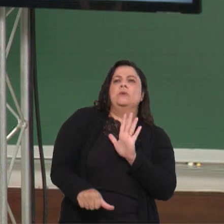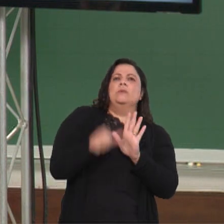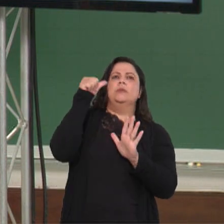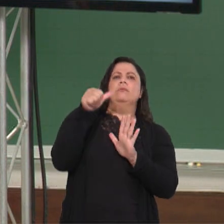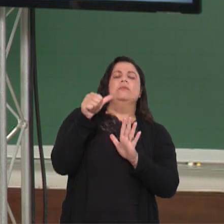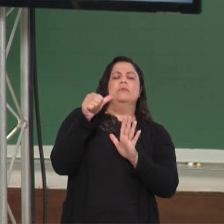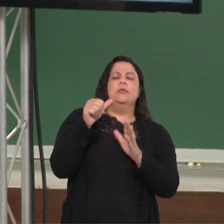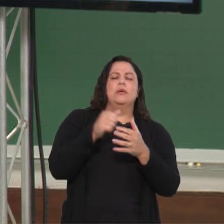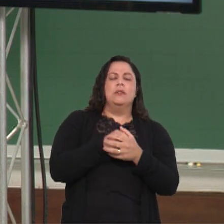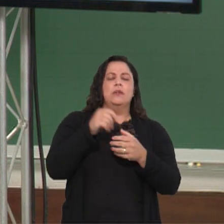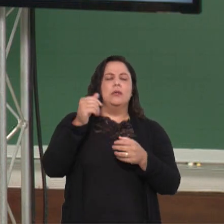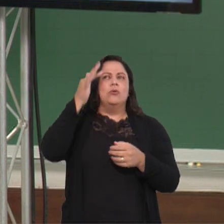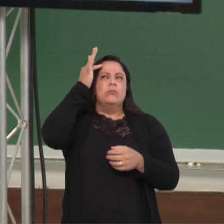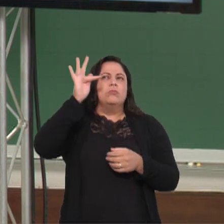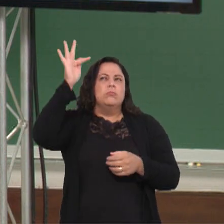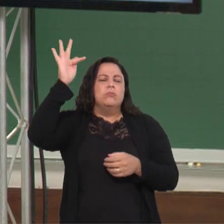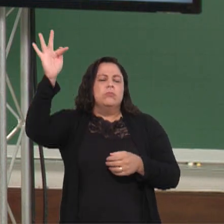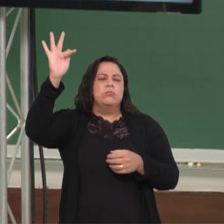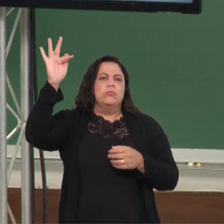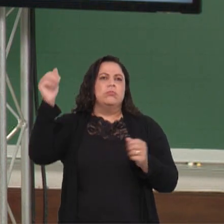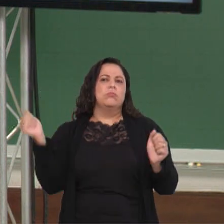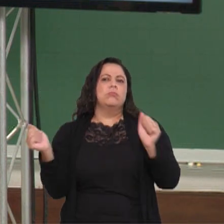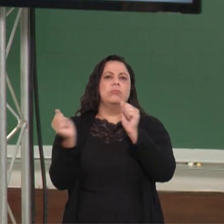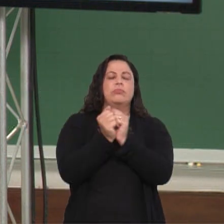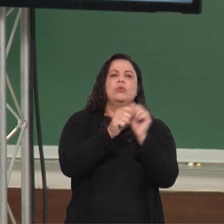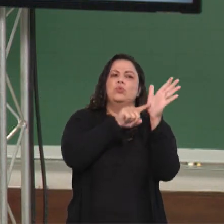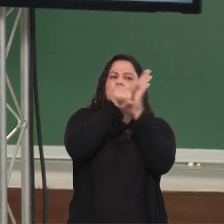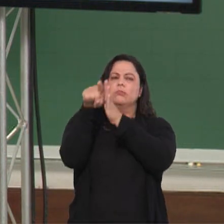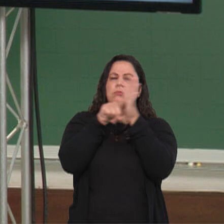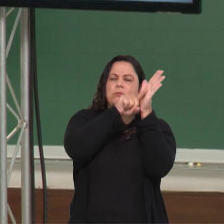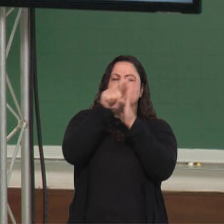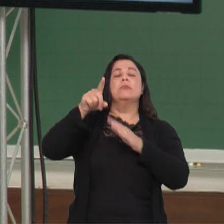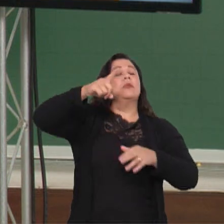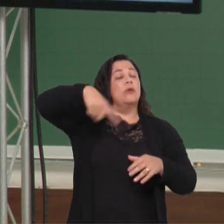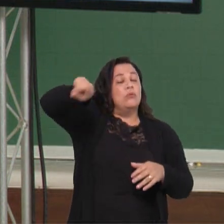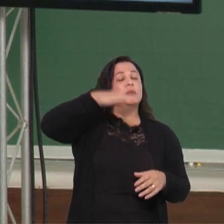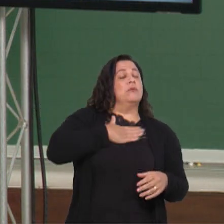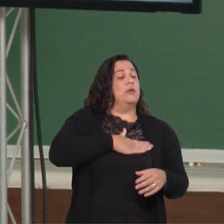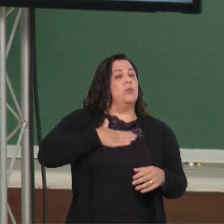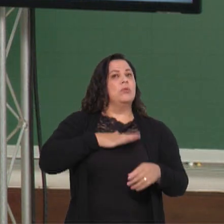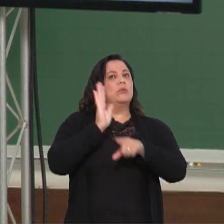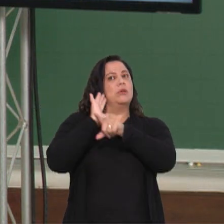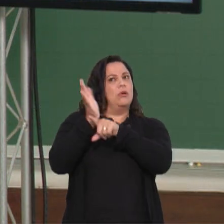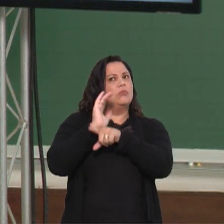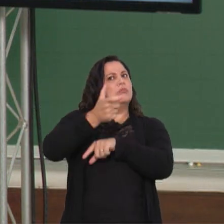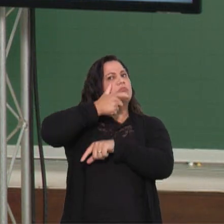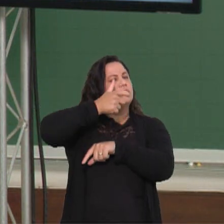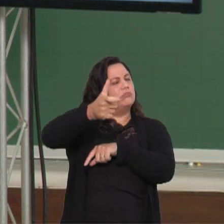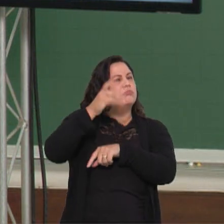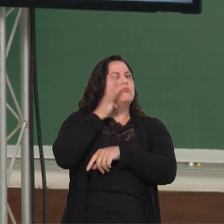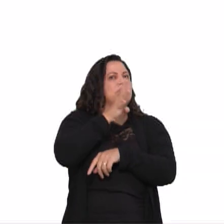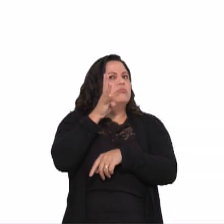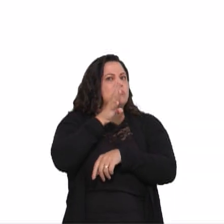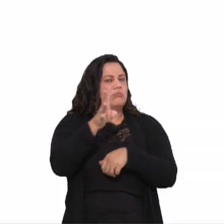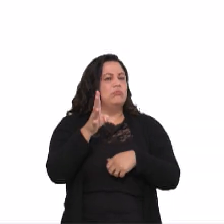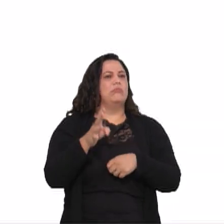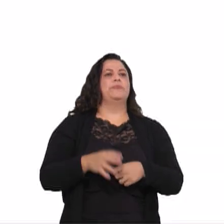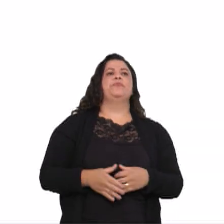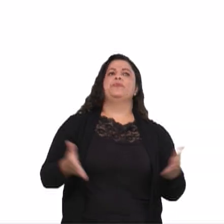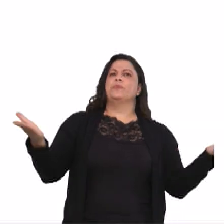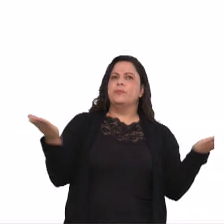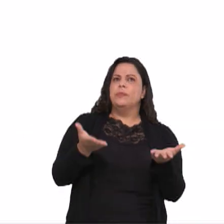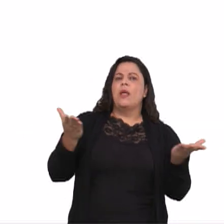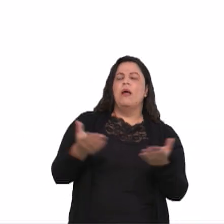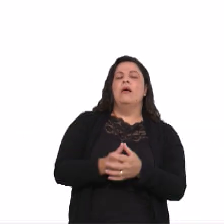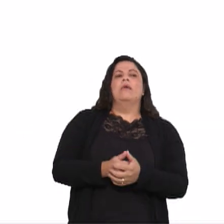da ideia de filosofia e ciência, tá? Então você vai gostar desse filme, assista lá, que ele é muito bacana, tá? Então olha só,